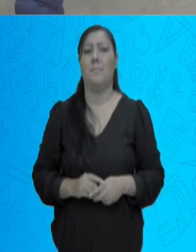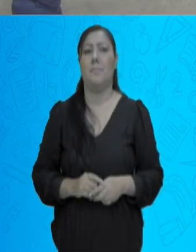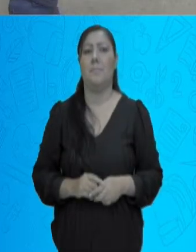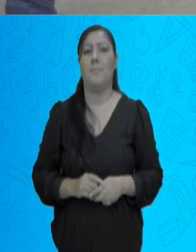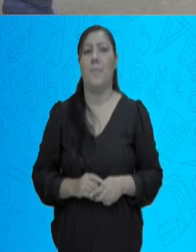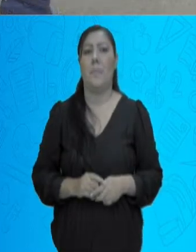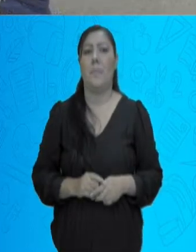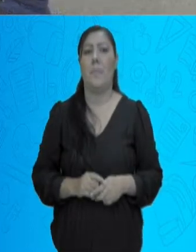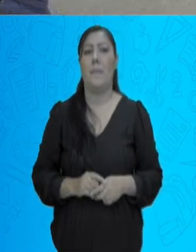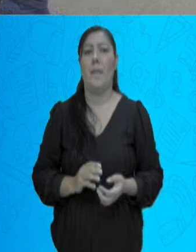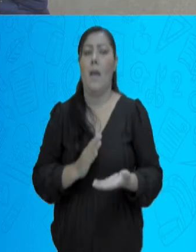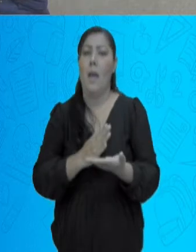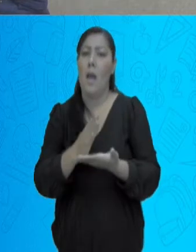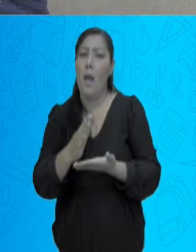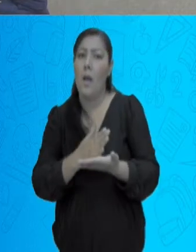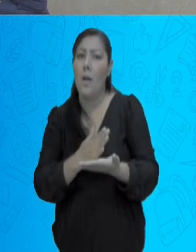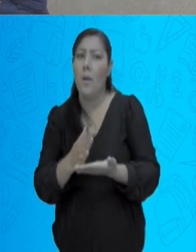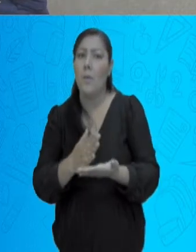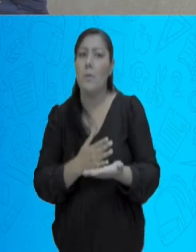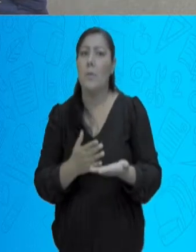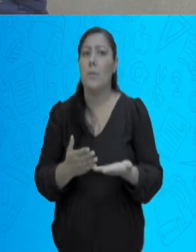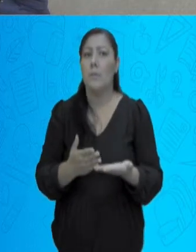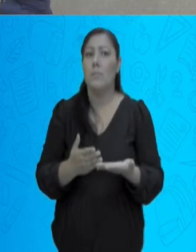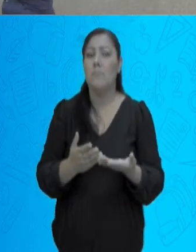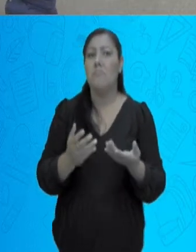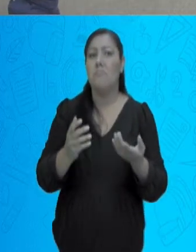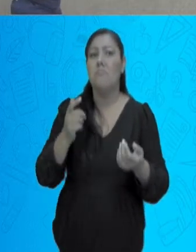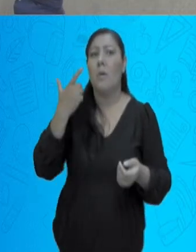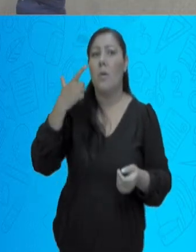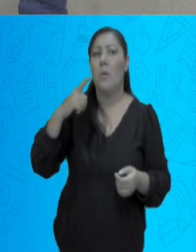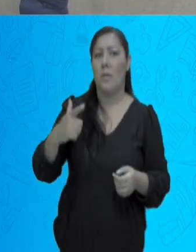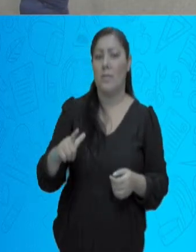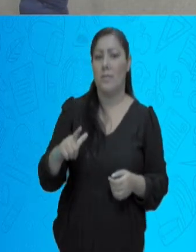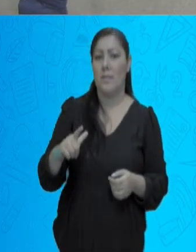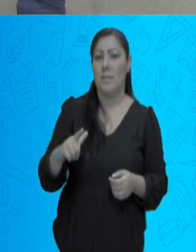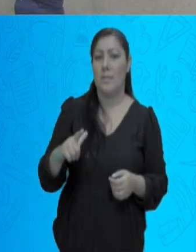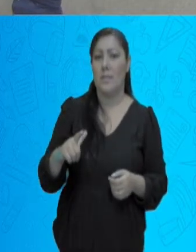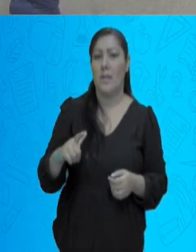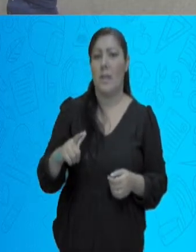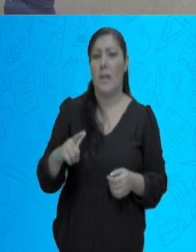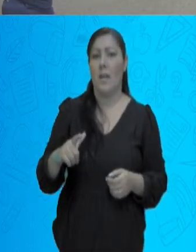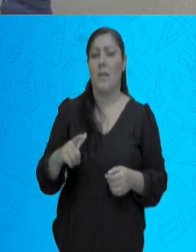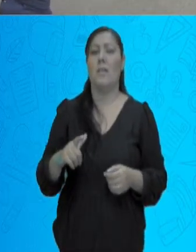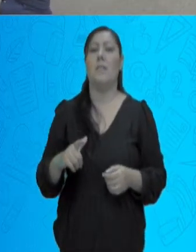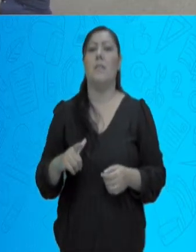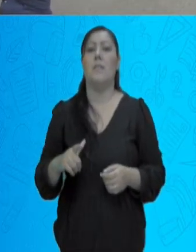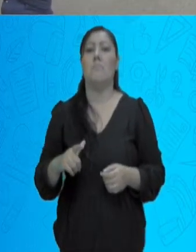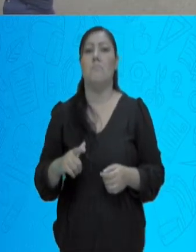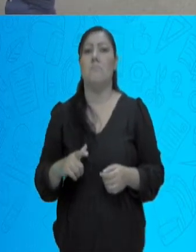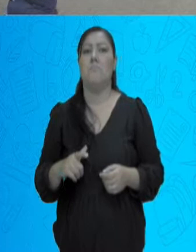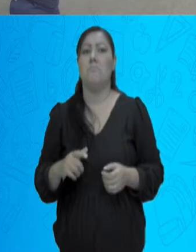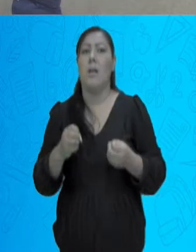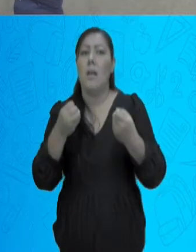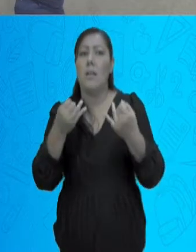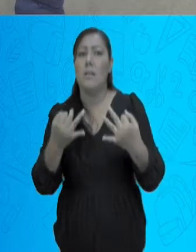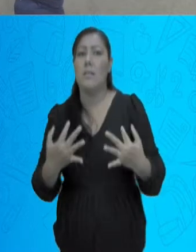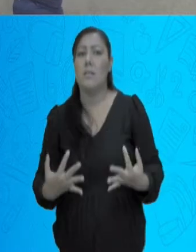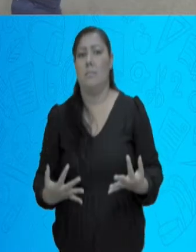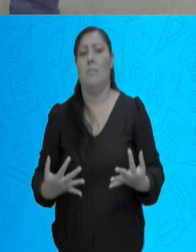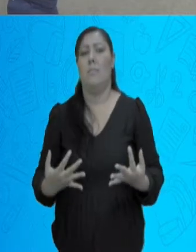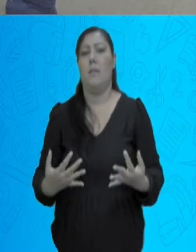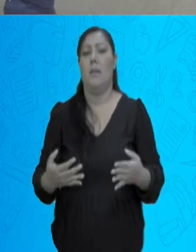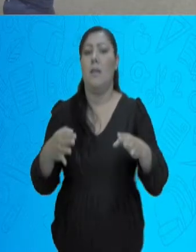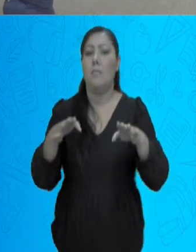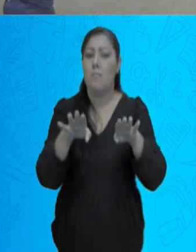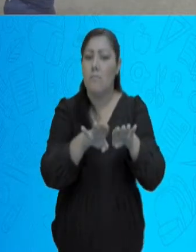alguns casos é possível definir, né, padrões semelhantes e que pode ser